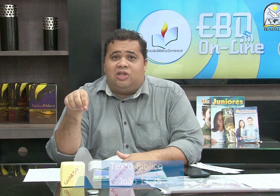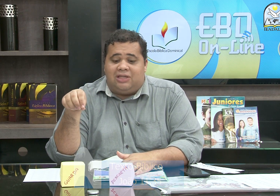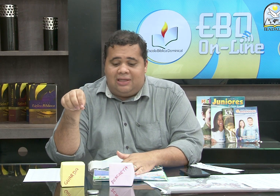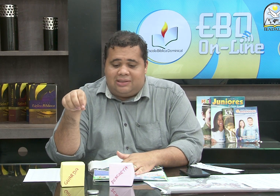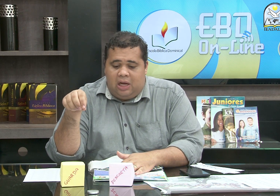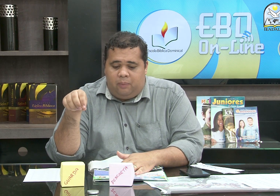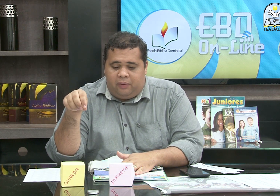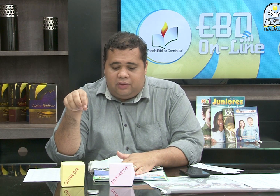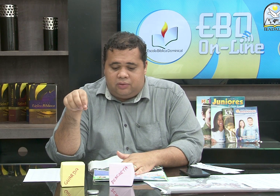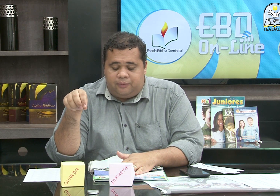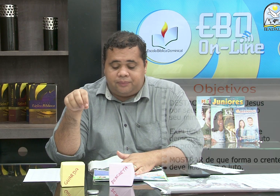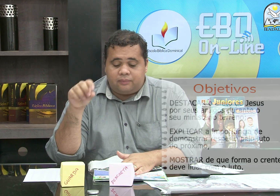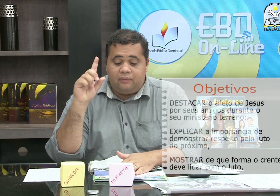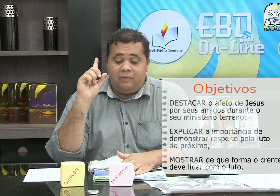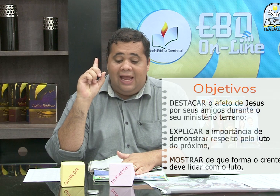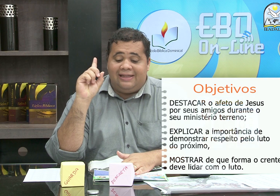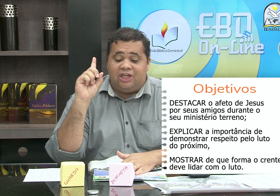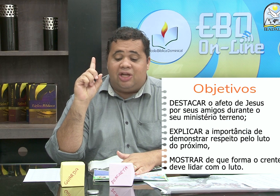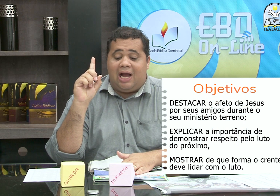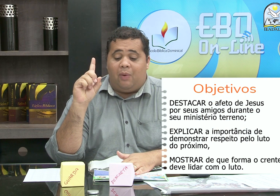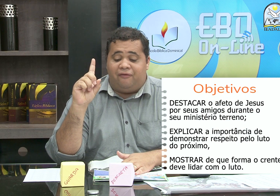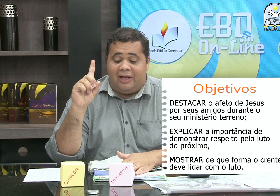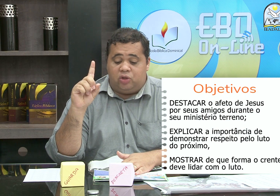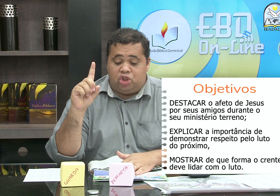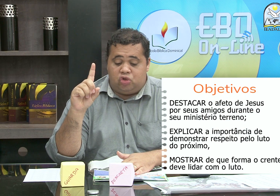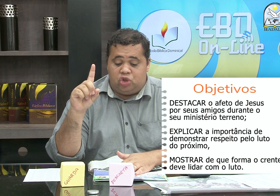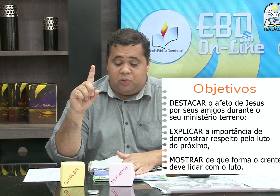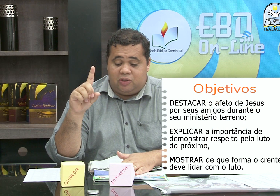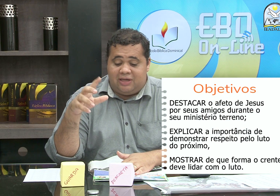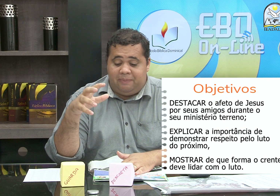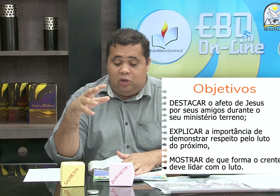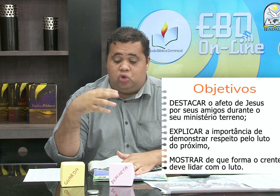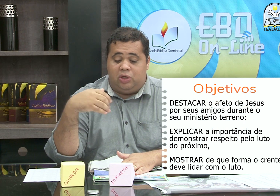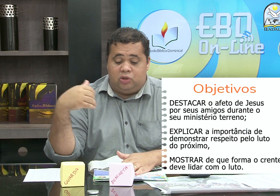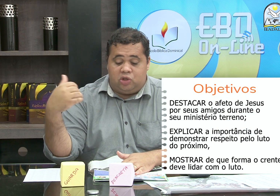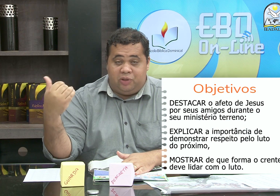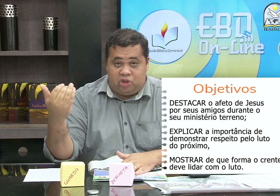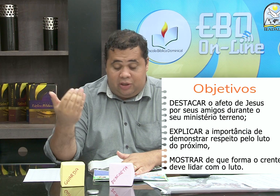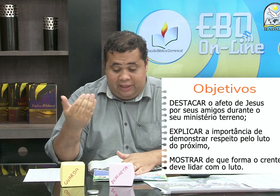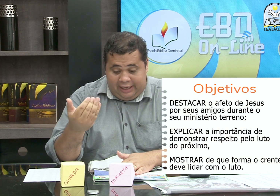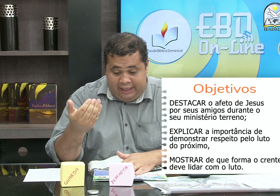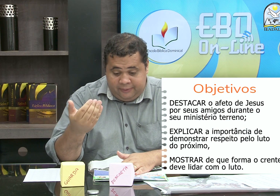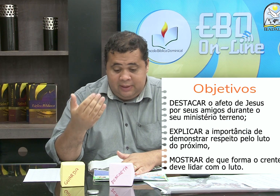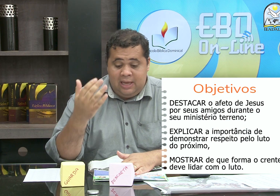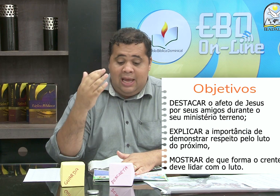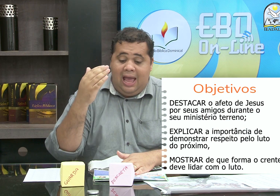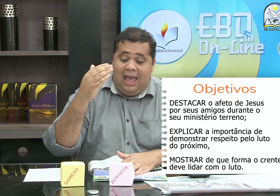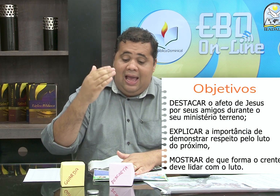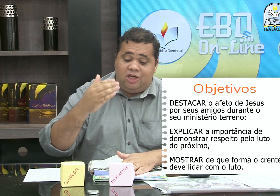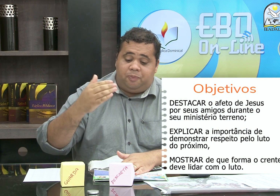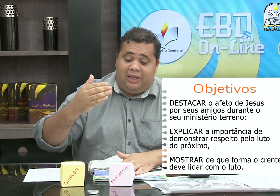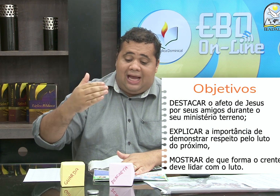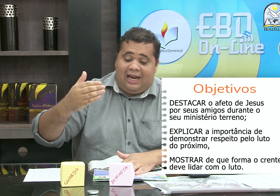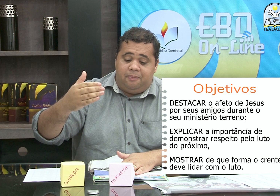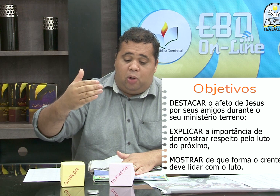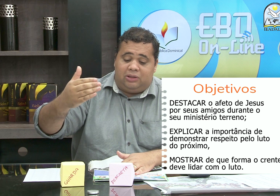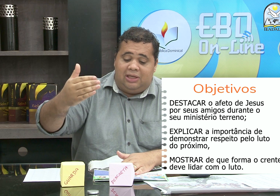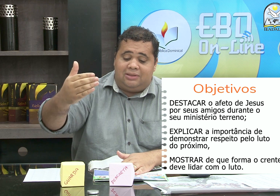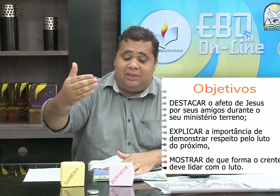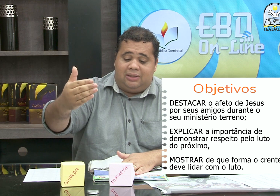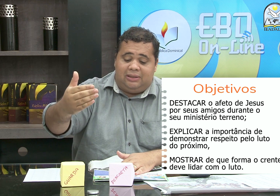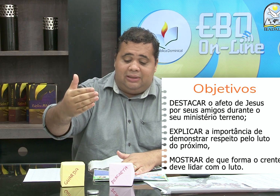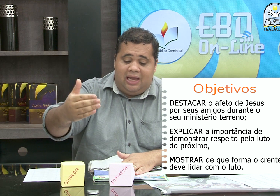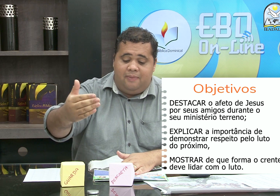objetivos dessa lição professor é destacar o afeto de Jesus por seus amigos durante o seu ministério terreno explicar a